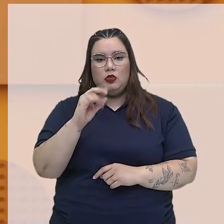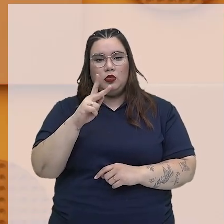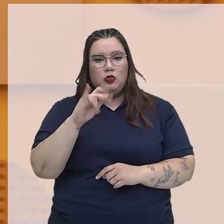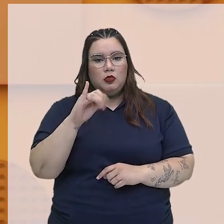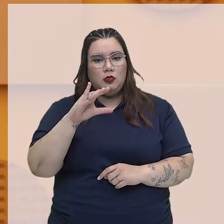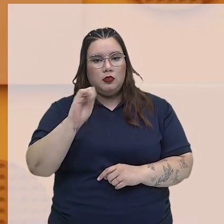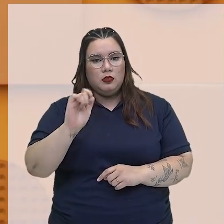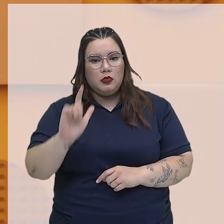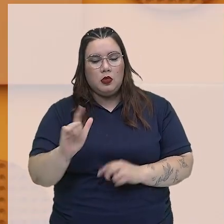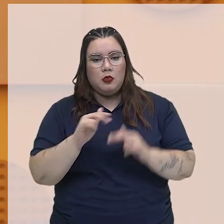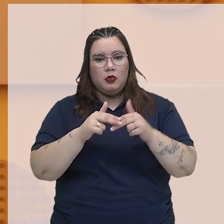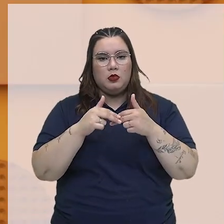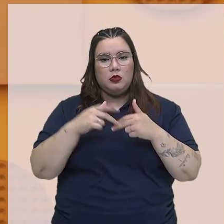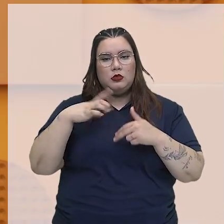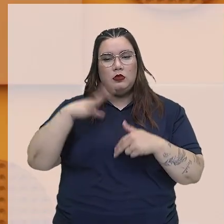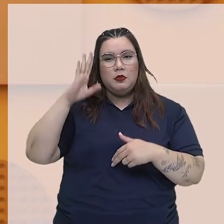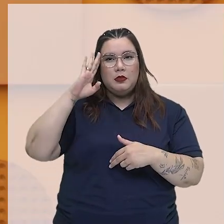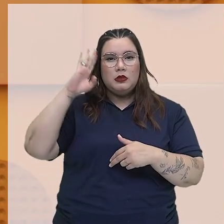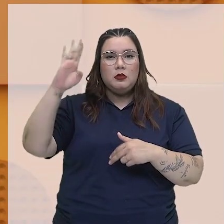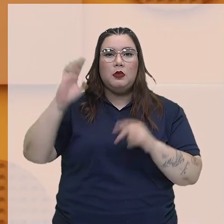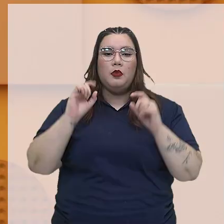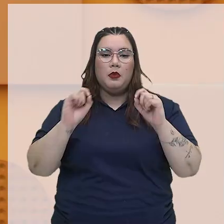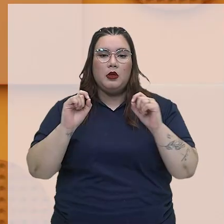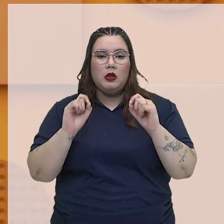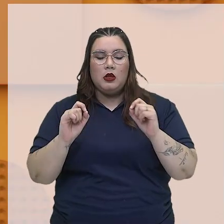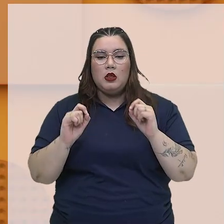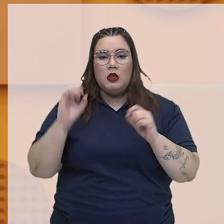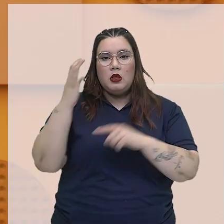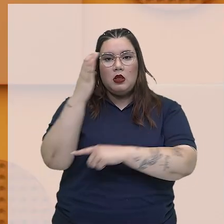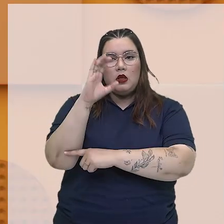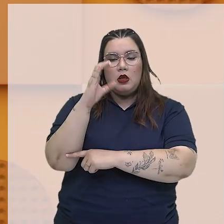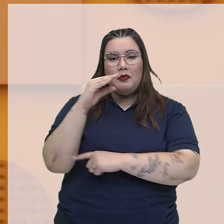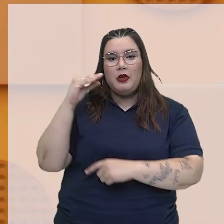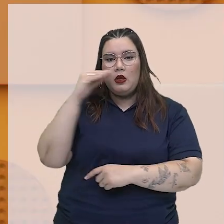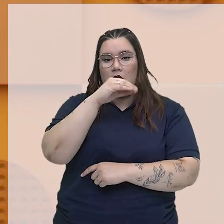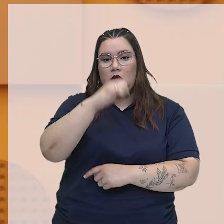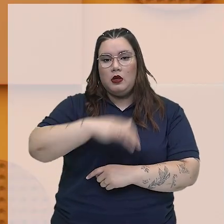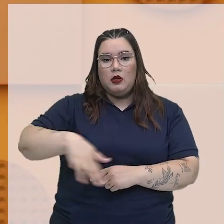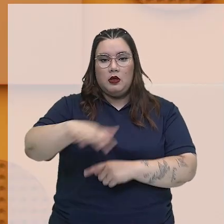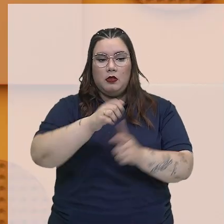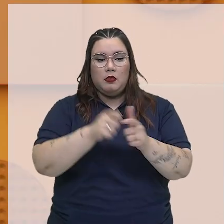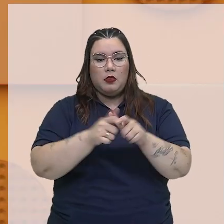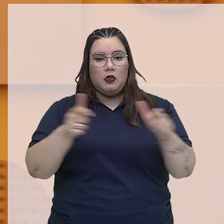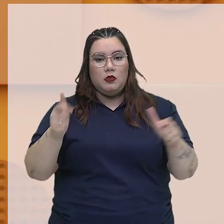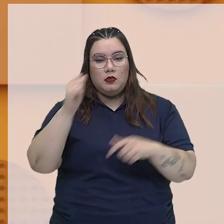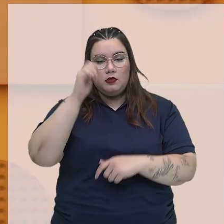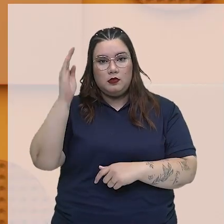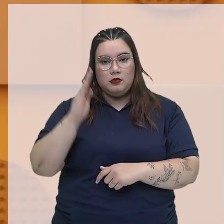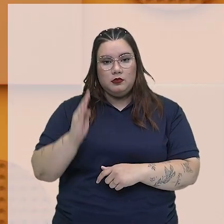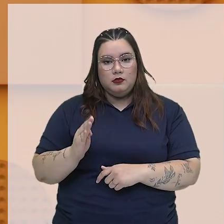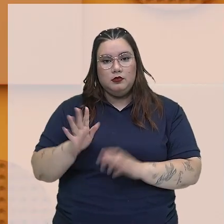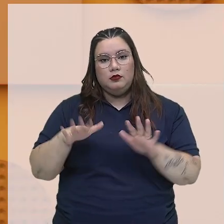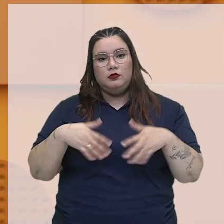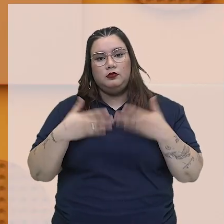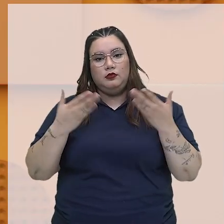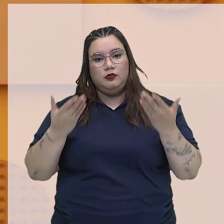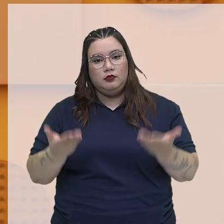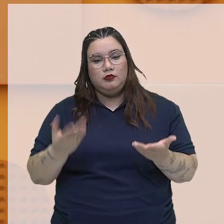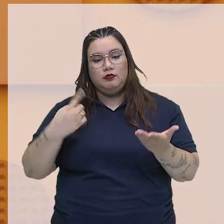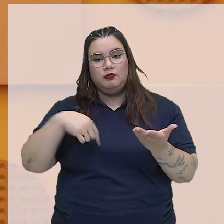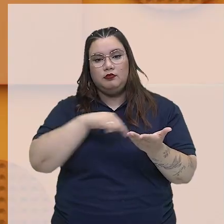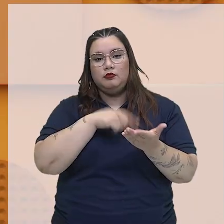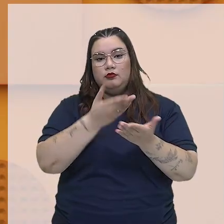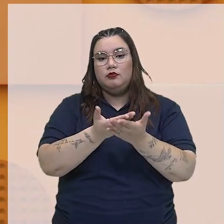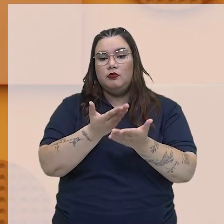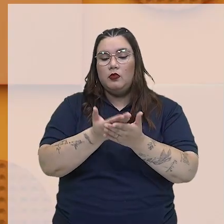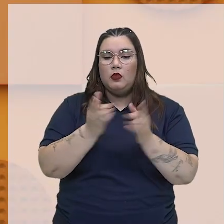por isso a predominância de climas quentes na maior parte do território brasileiro. E com